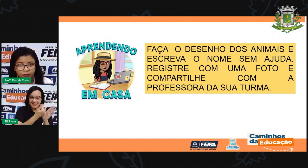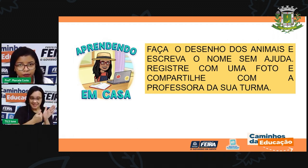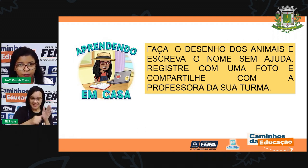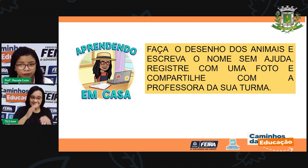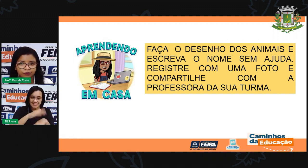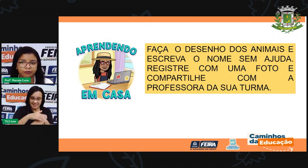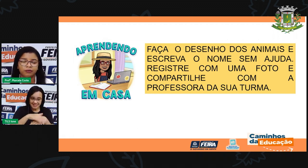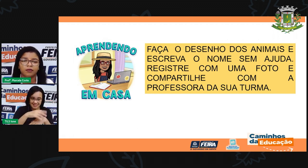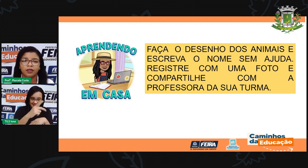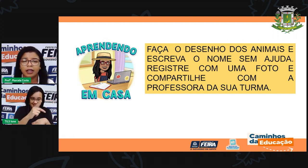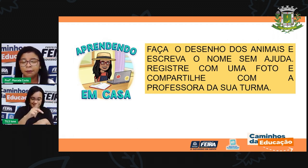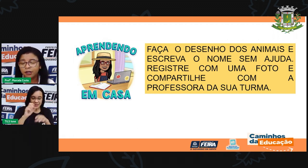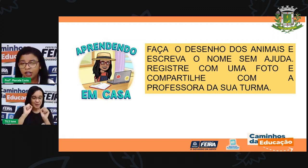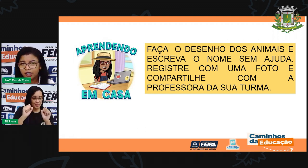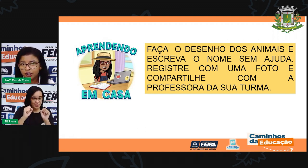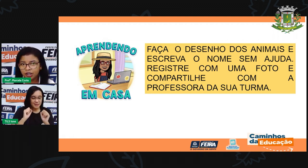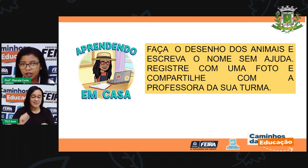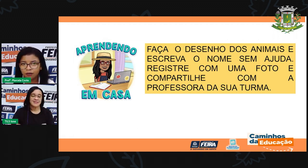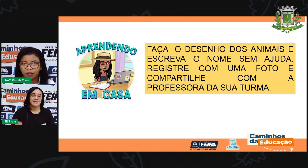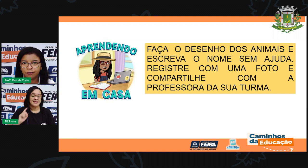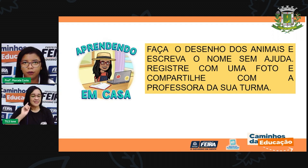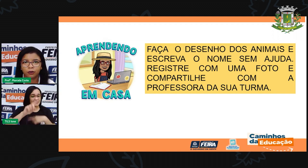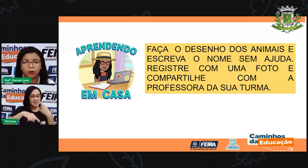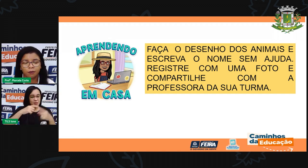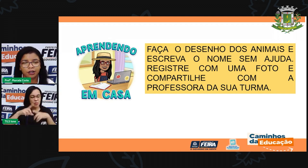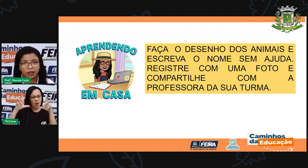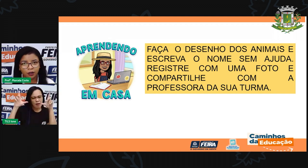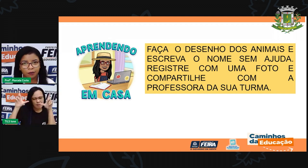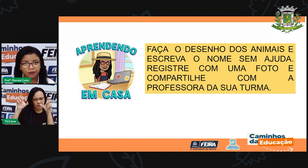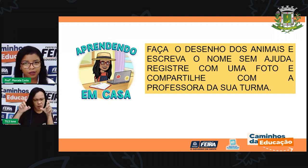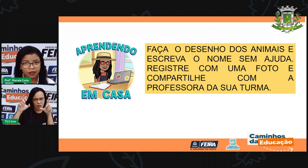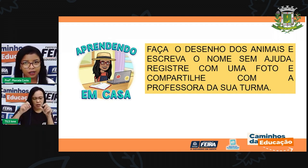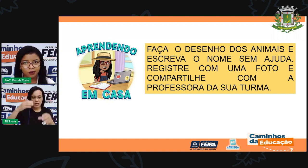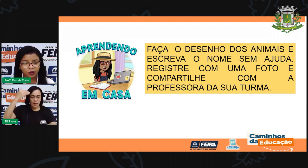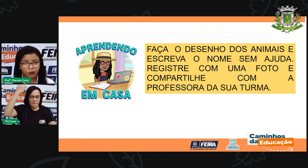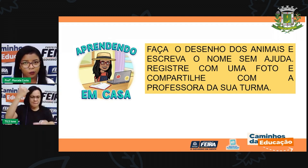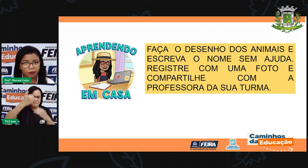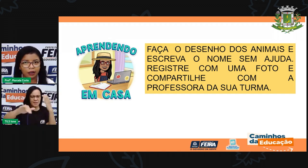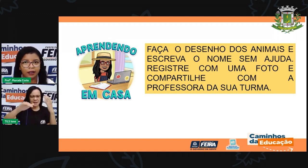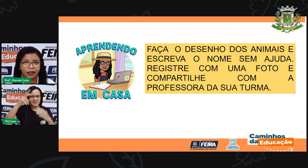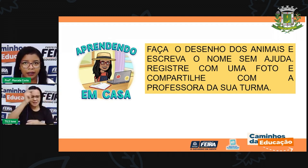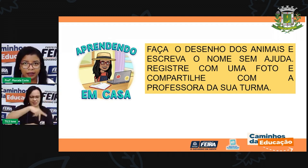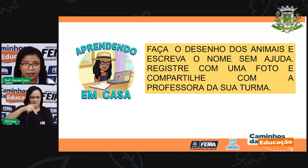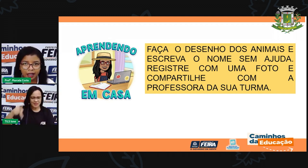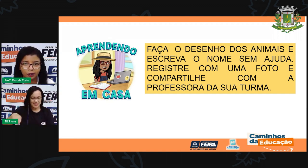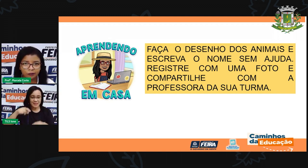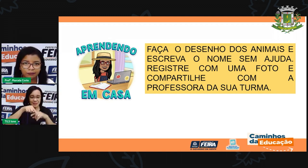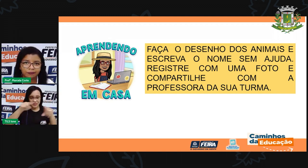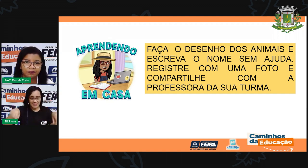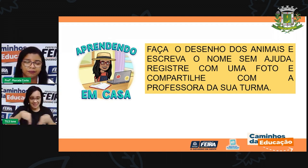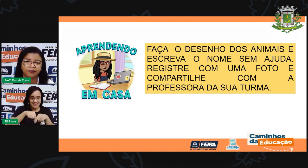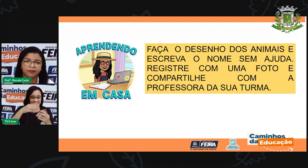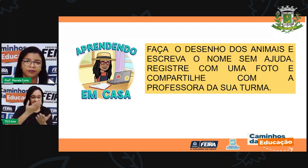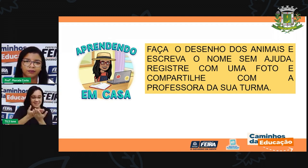bom? Depois de registrar com a foto, compartilha com a professora da sua turma. Tá